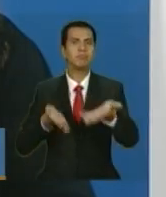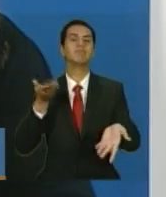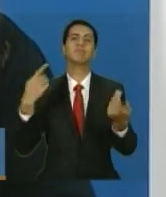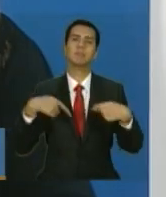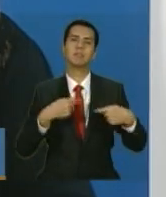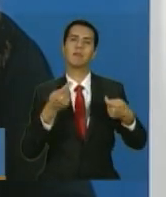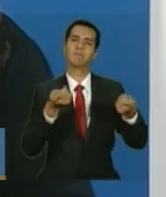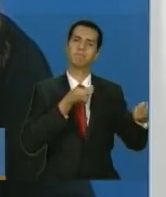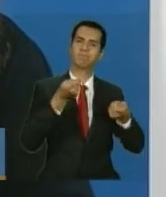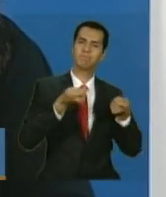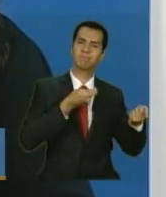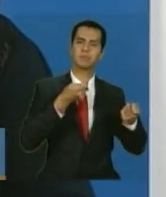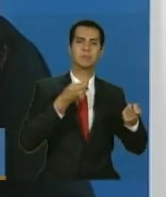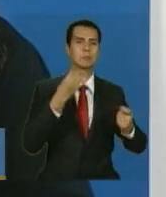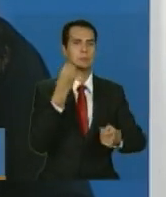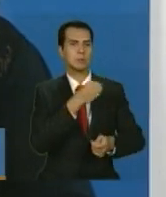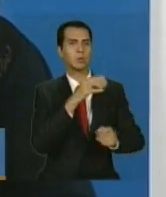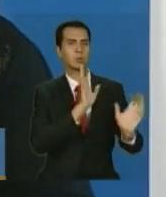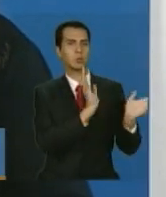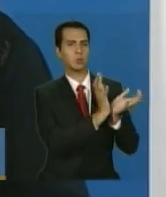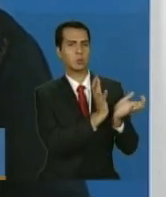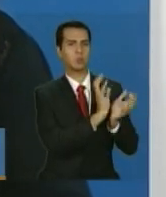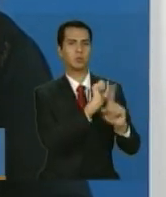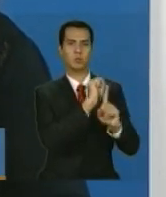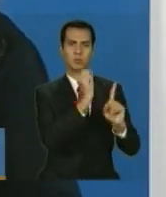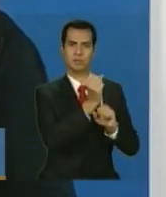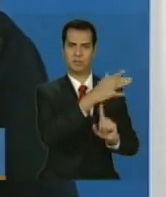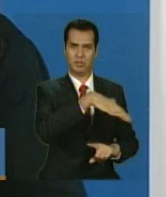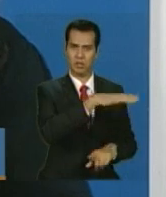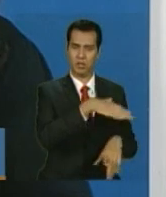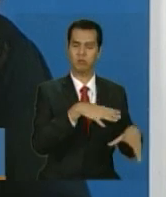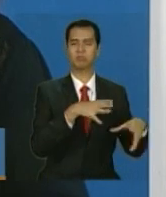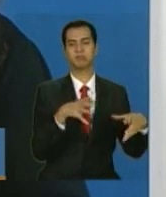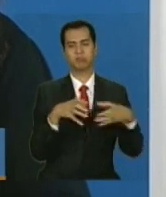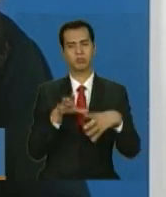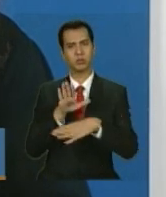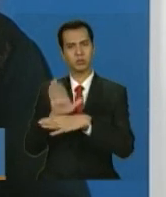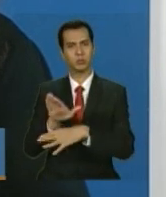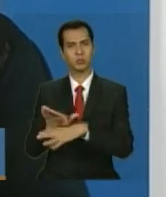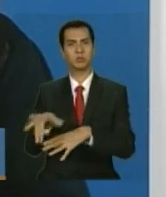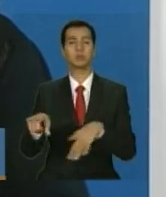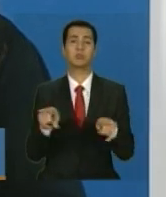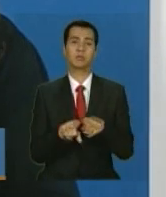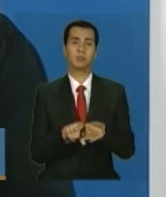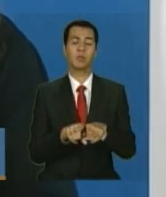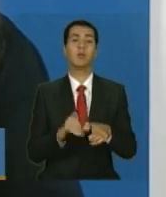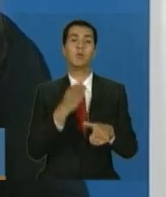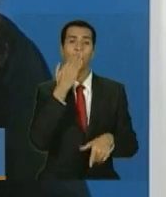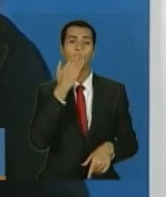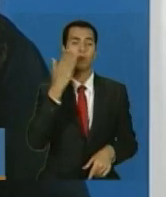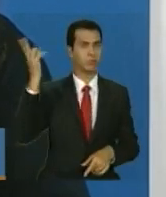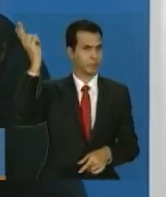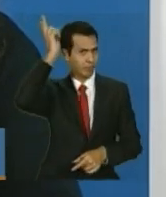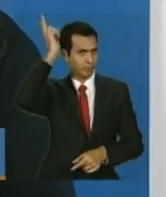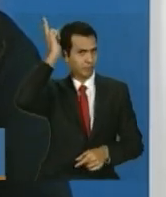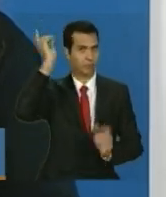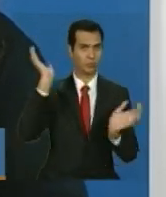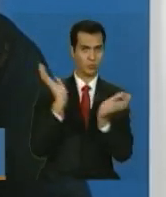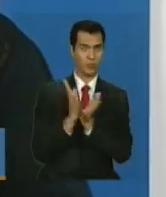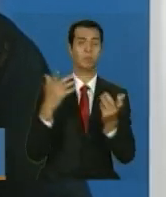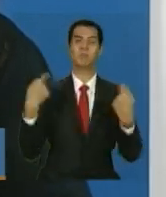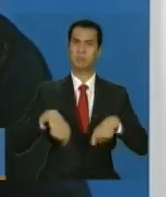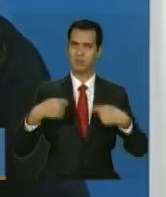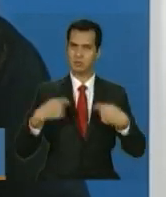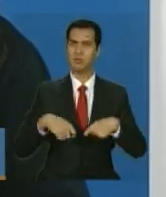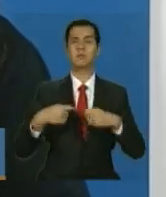proteção social especial do município. Famílias indígenas, o cadastramento requer uma consulta prévia a essa população. Famílias